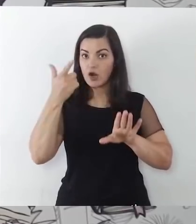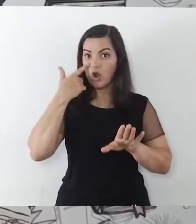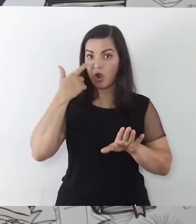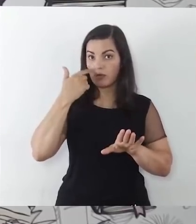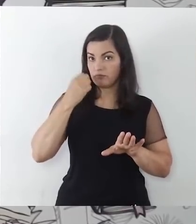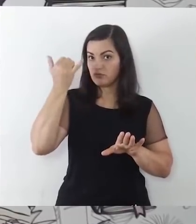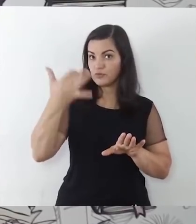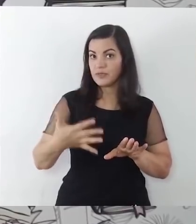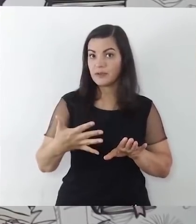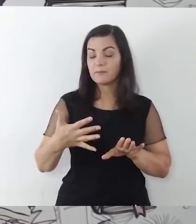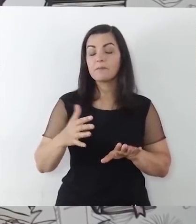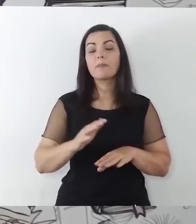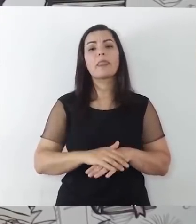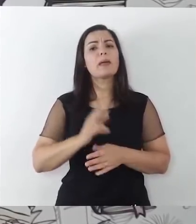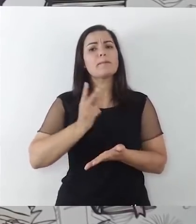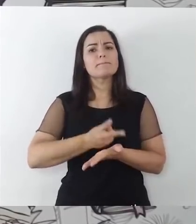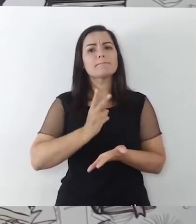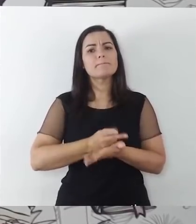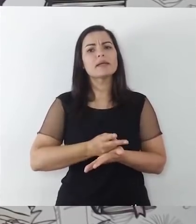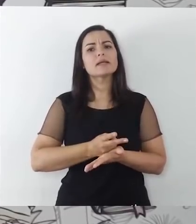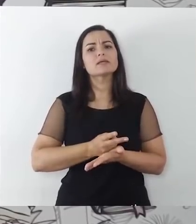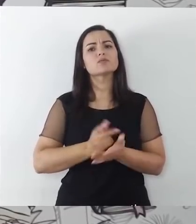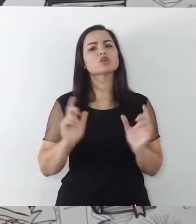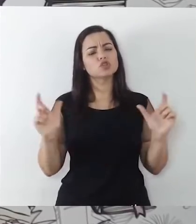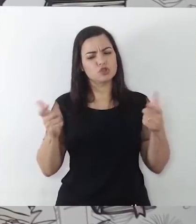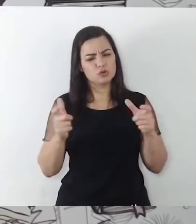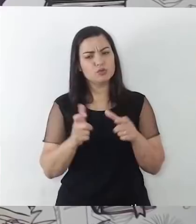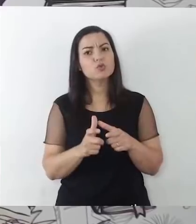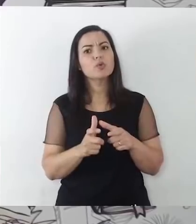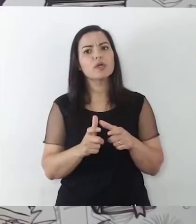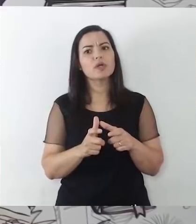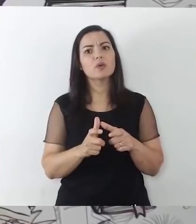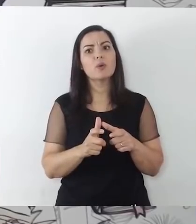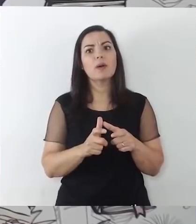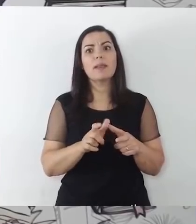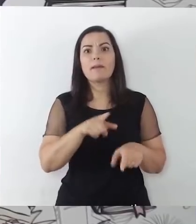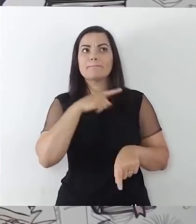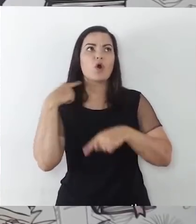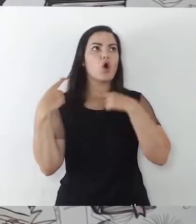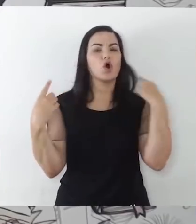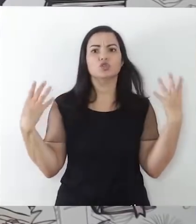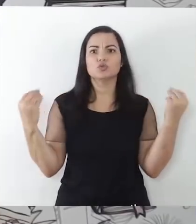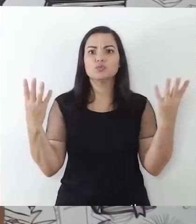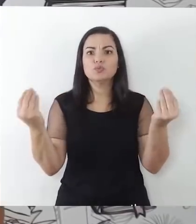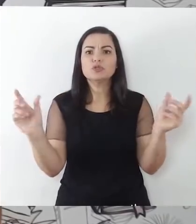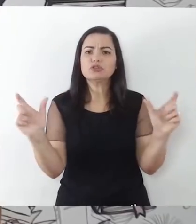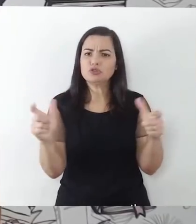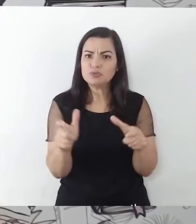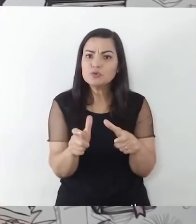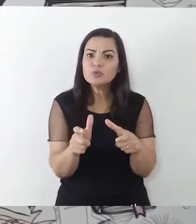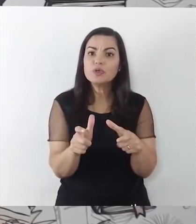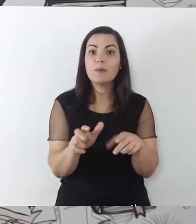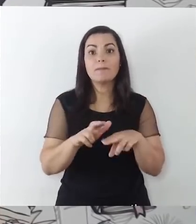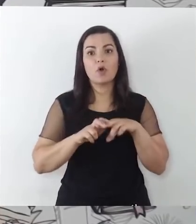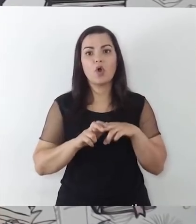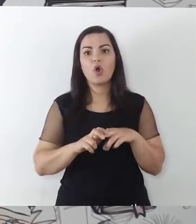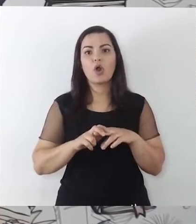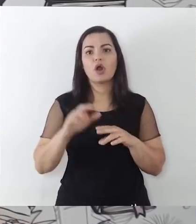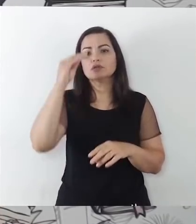vamos falar de um tipo de escrita que eu já comentei com vocês aqui em outros encontros, mas que hoje